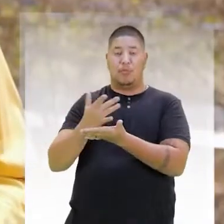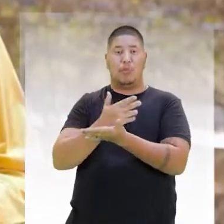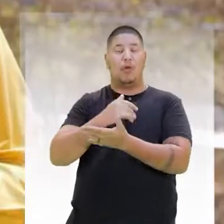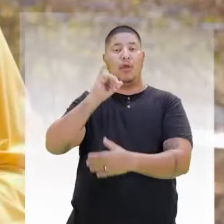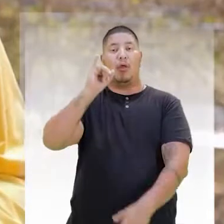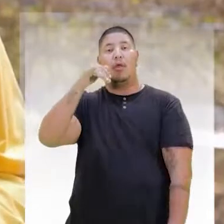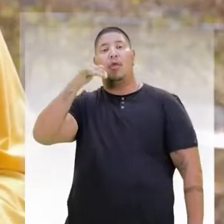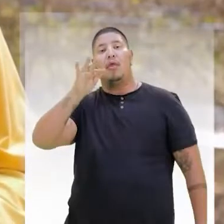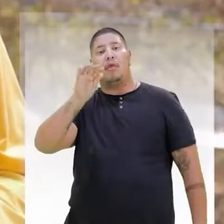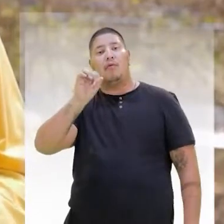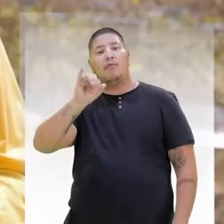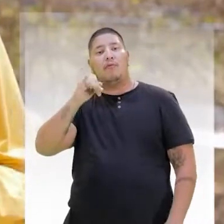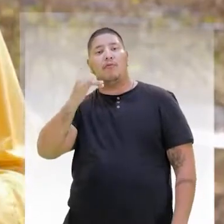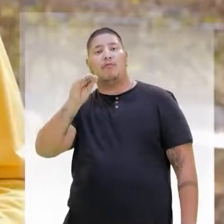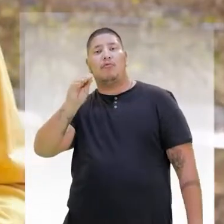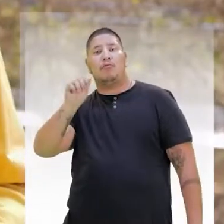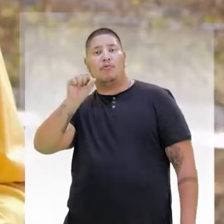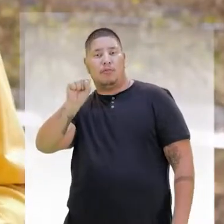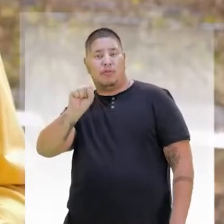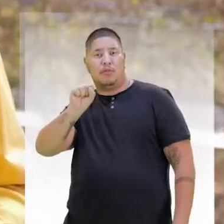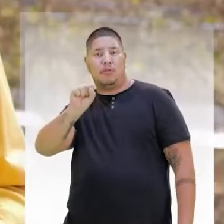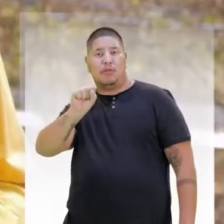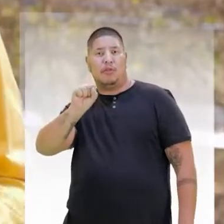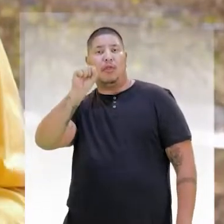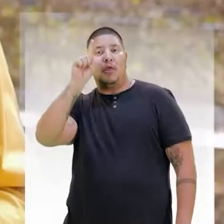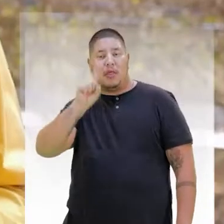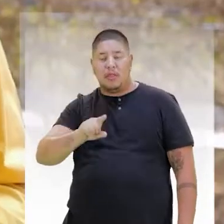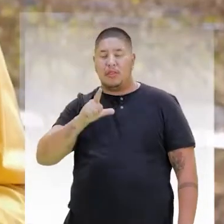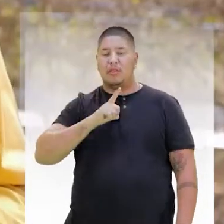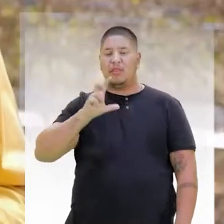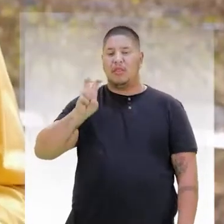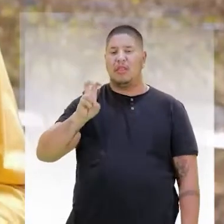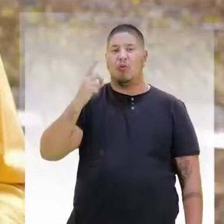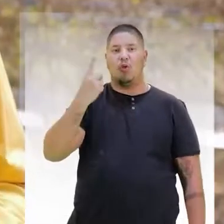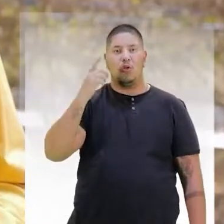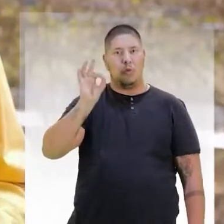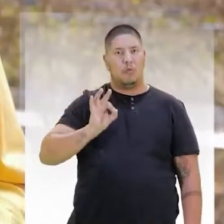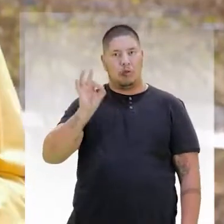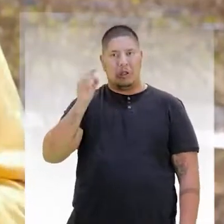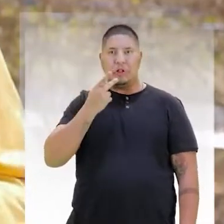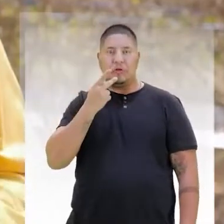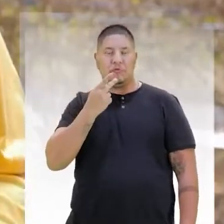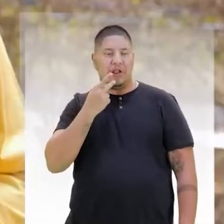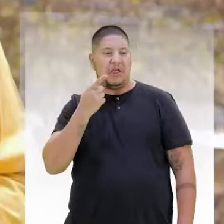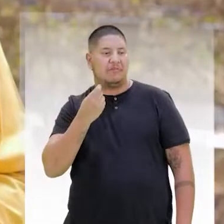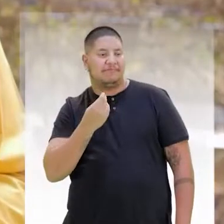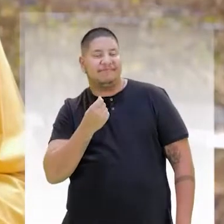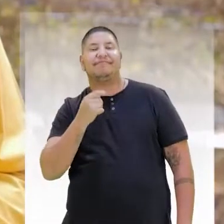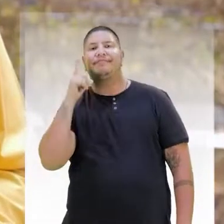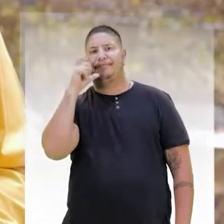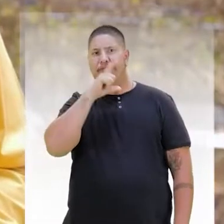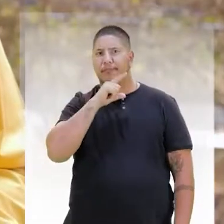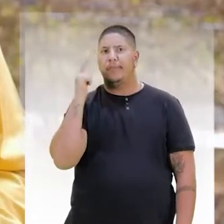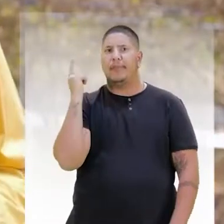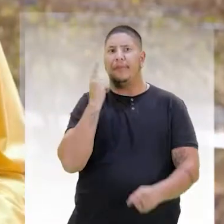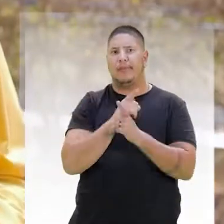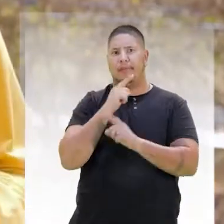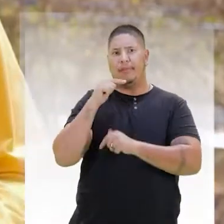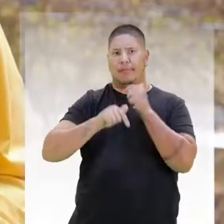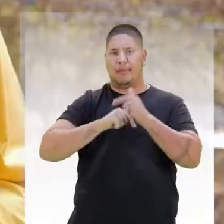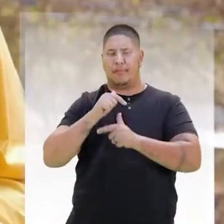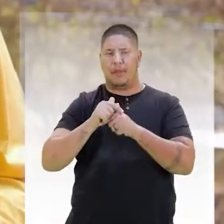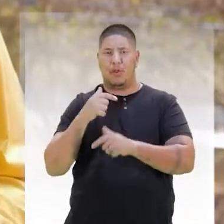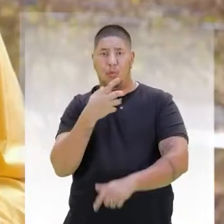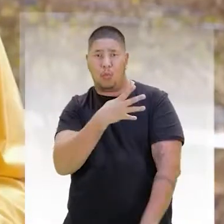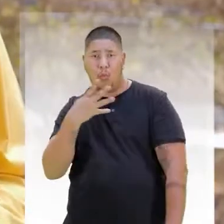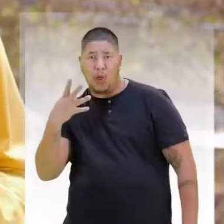de 2021, 51% dos trabalhadores com deficiência disseram que essa condição dificulta a busca por emprego. 44%